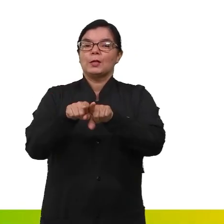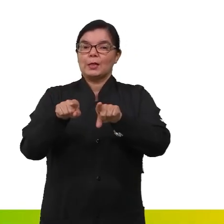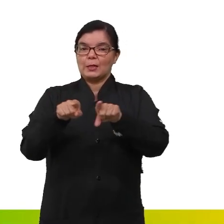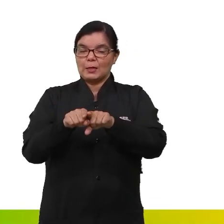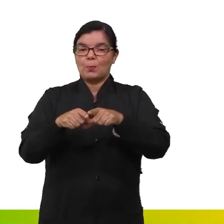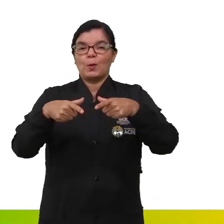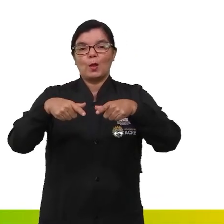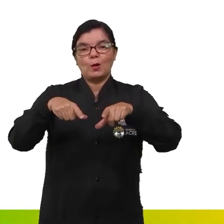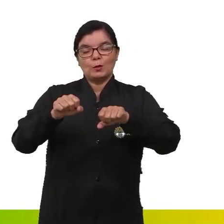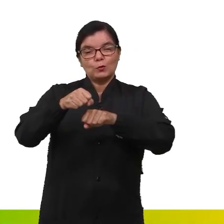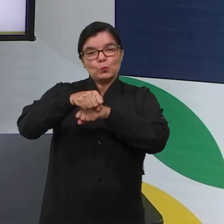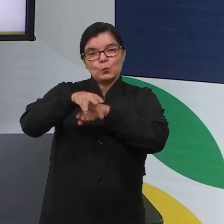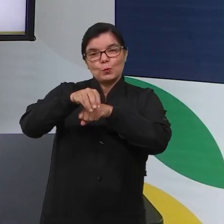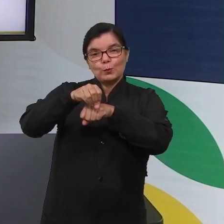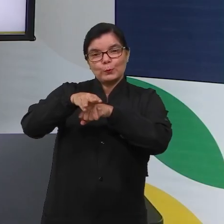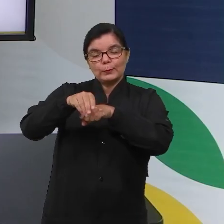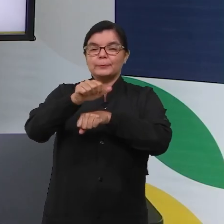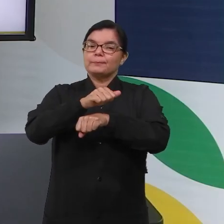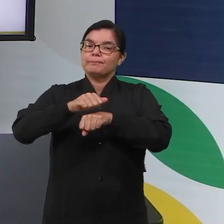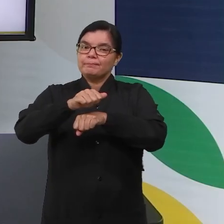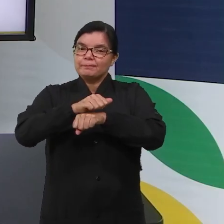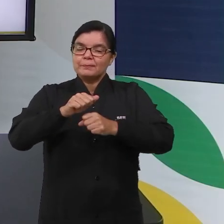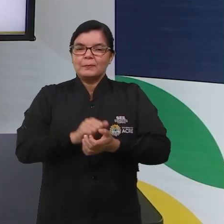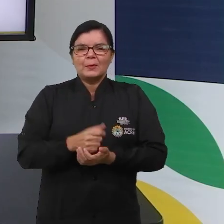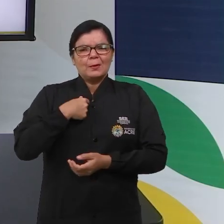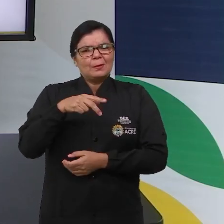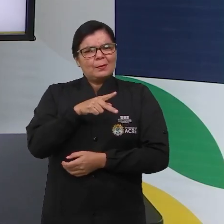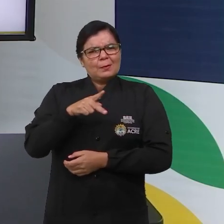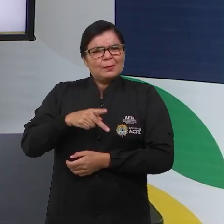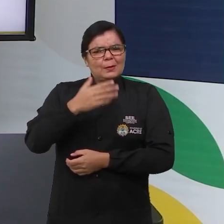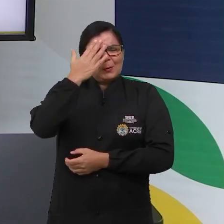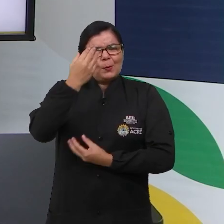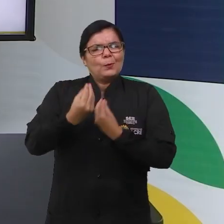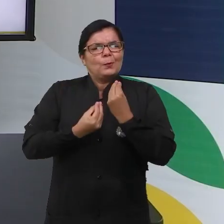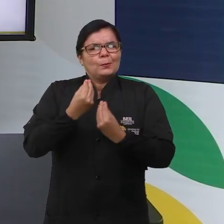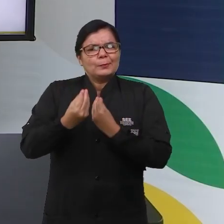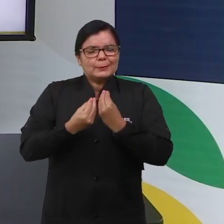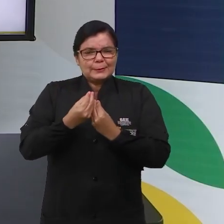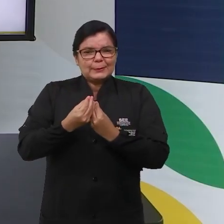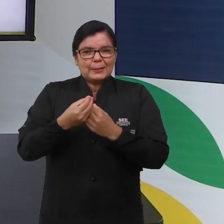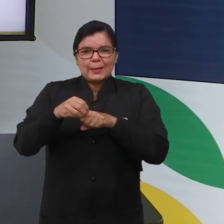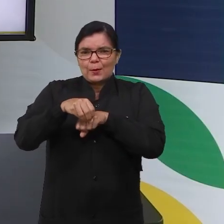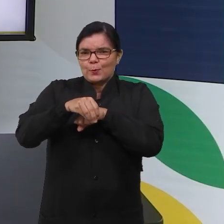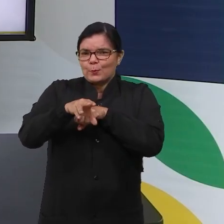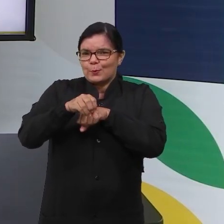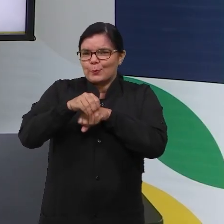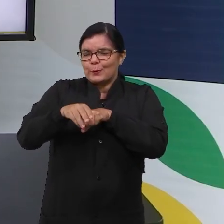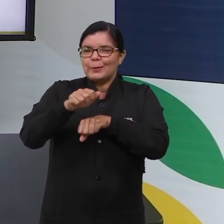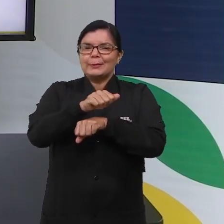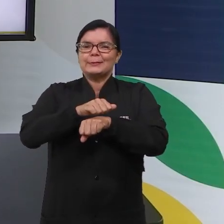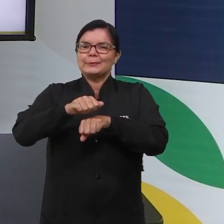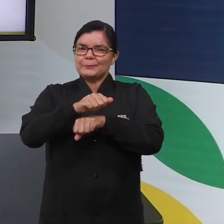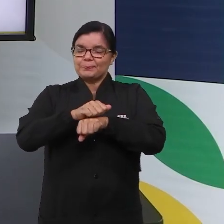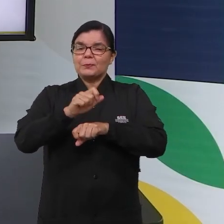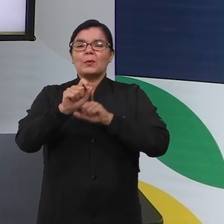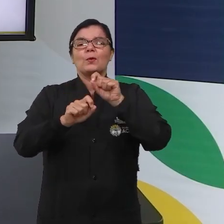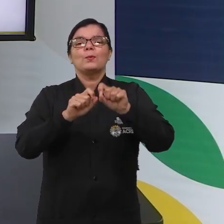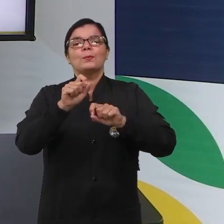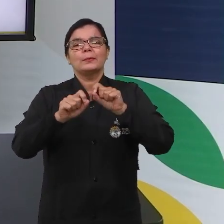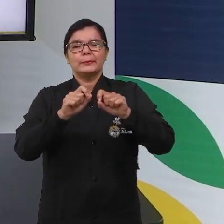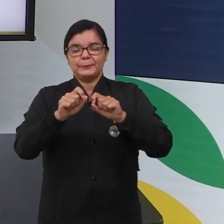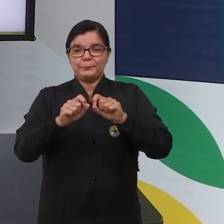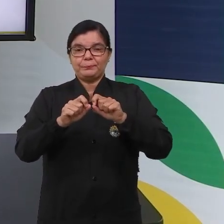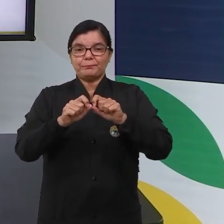locuções adverbiais. Professora, eu preciso saber o que é locução adverbial, eu preciso saber o que é